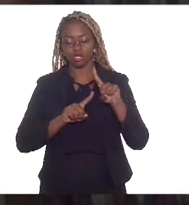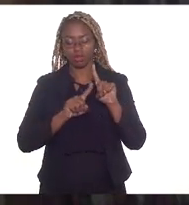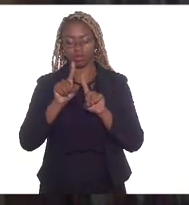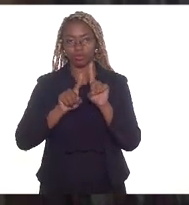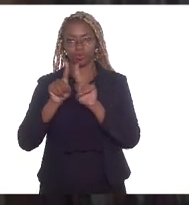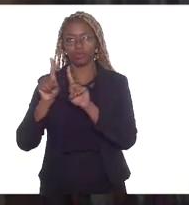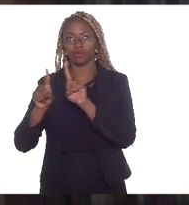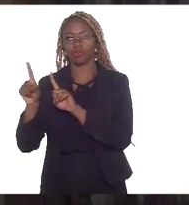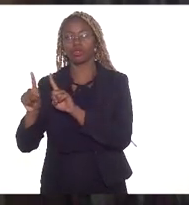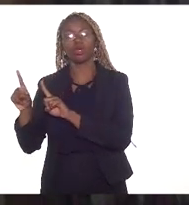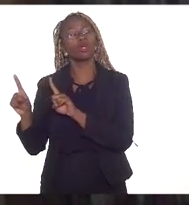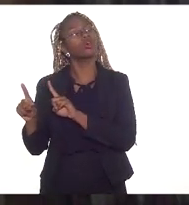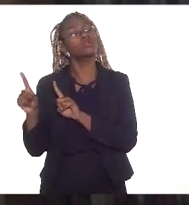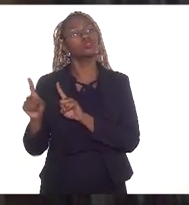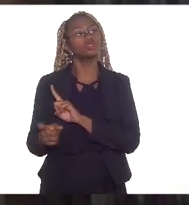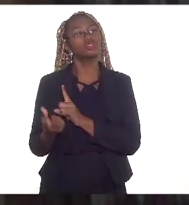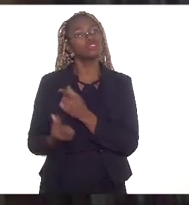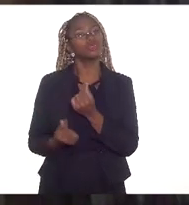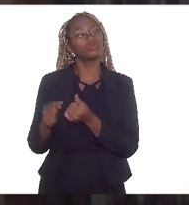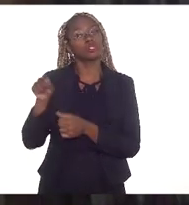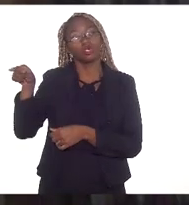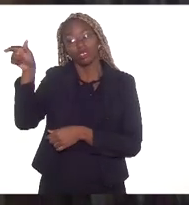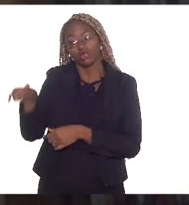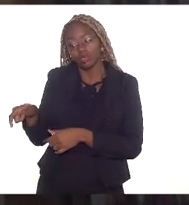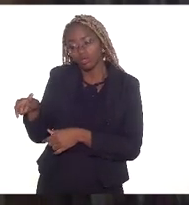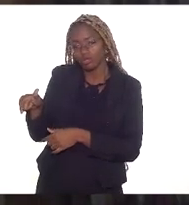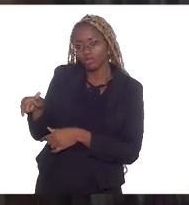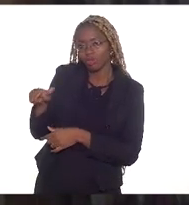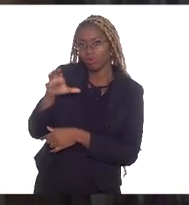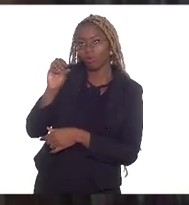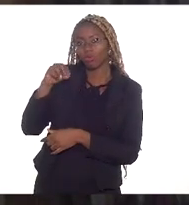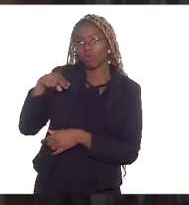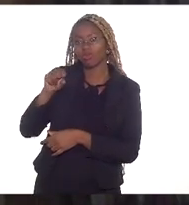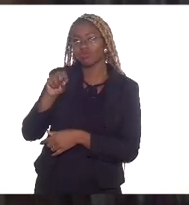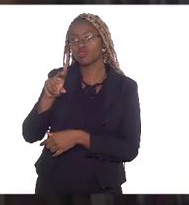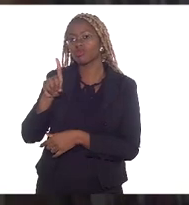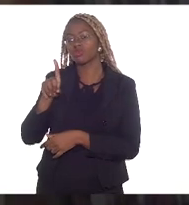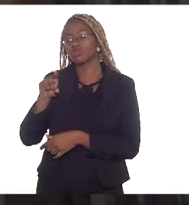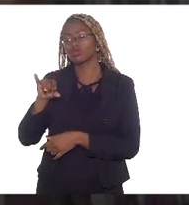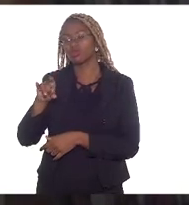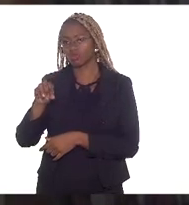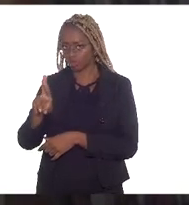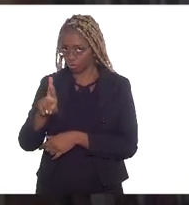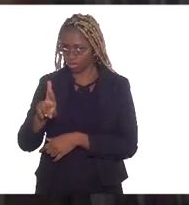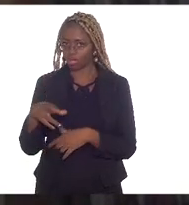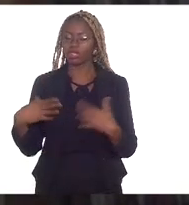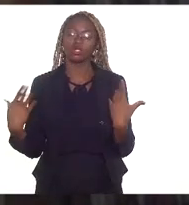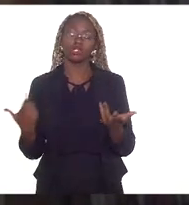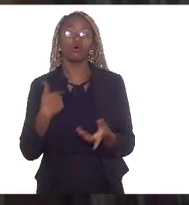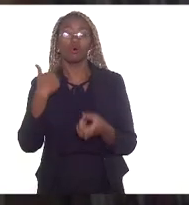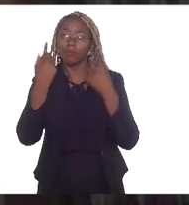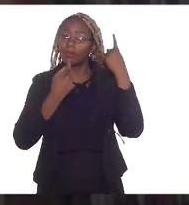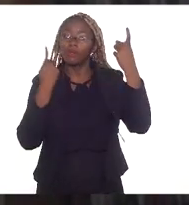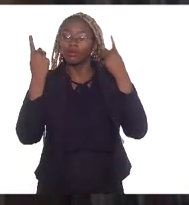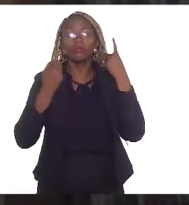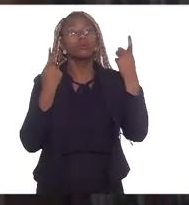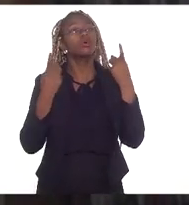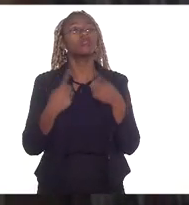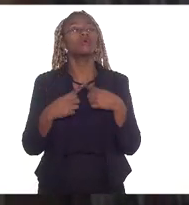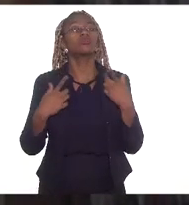de Preços ao Consumidor. Quer dizer, isso daí, de certa forma, me preocupa,